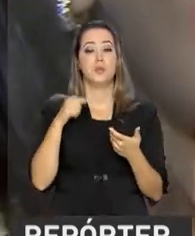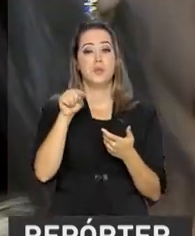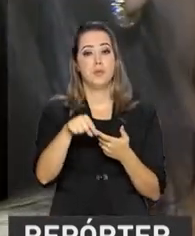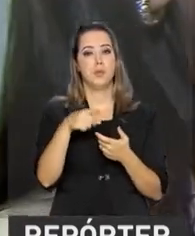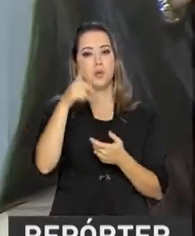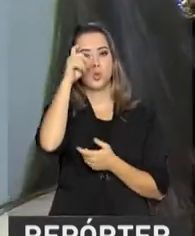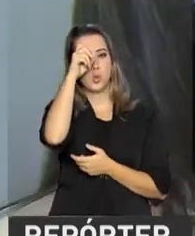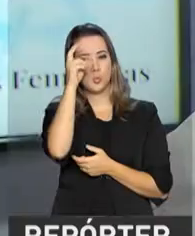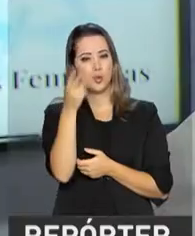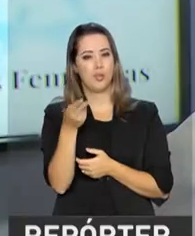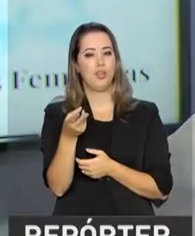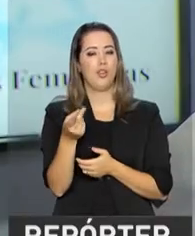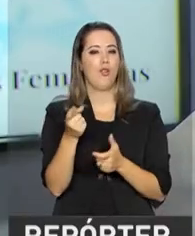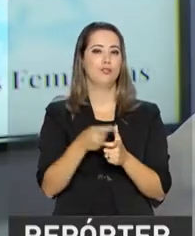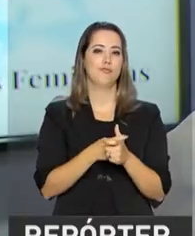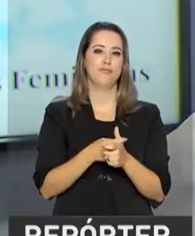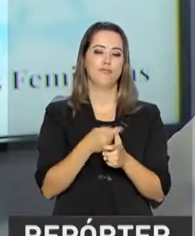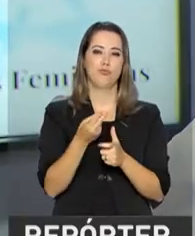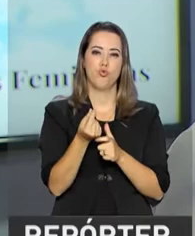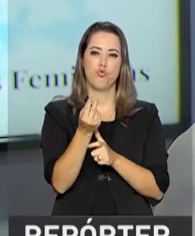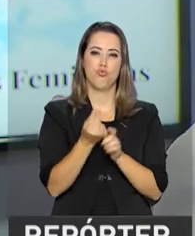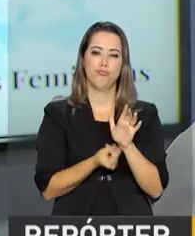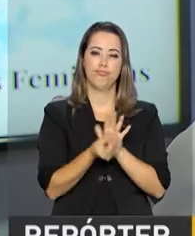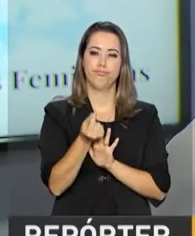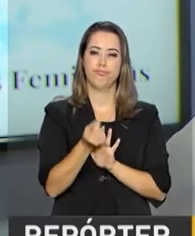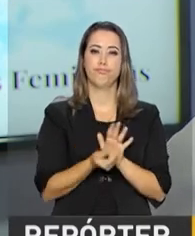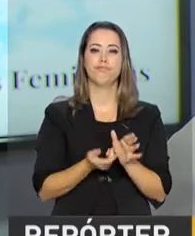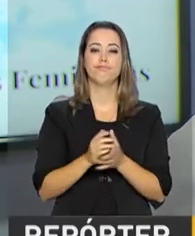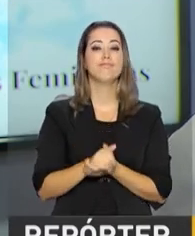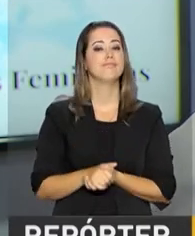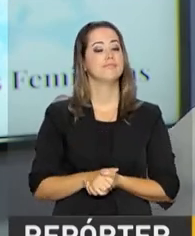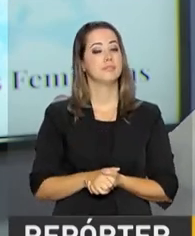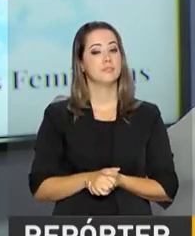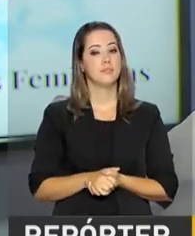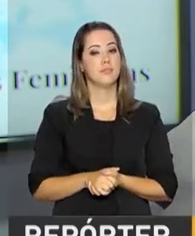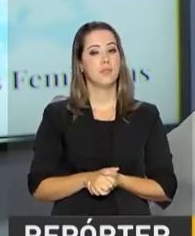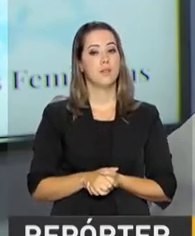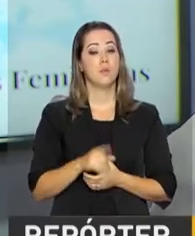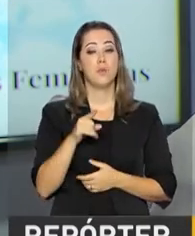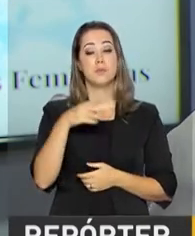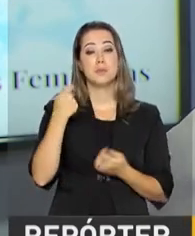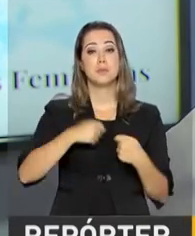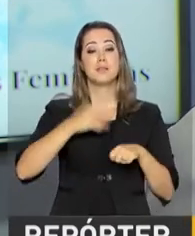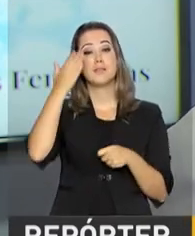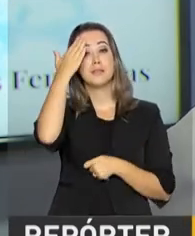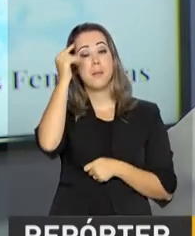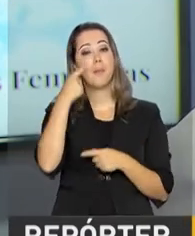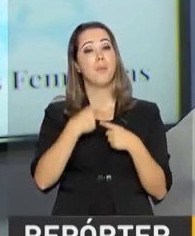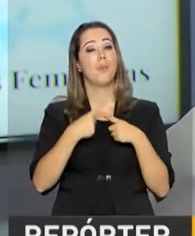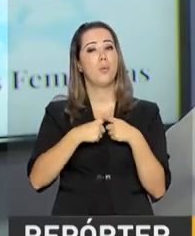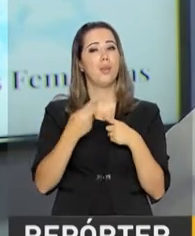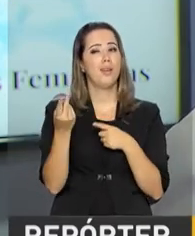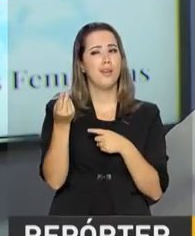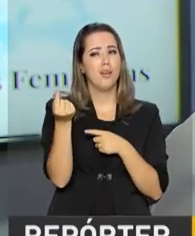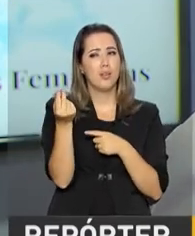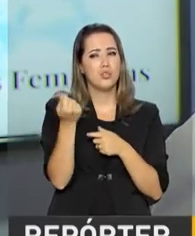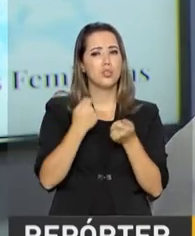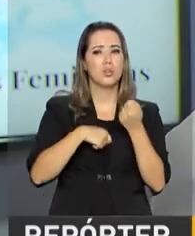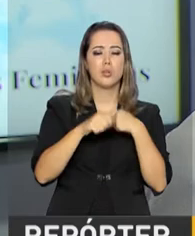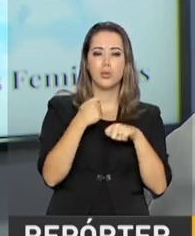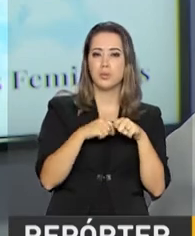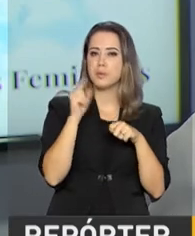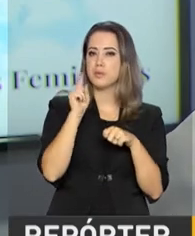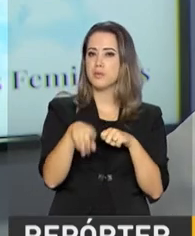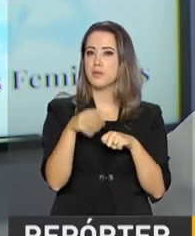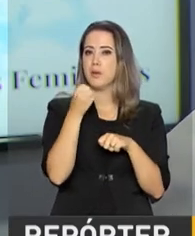das finanças o maior segredo para você conseguir poupar é você saber pra que você está poupando então é a gente diz que